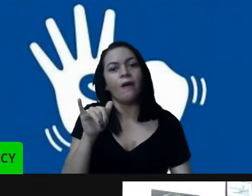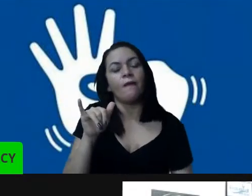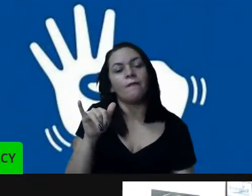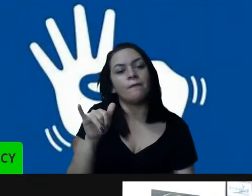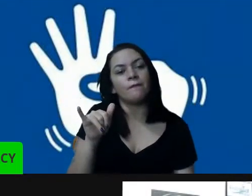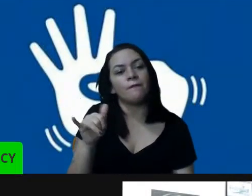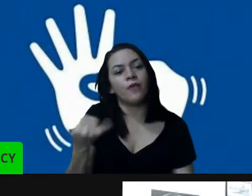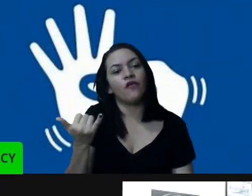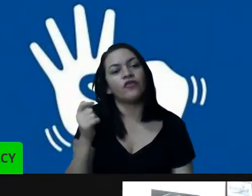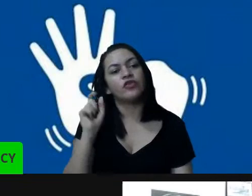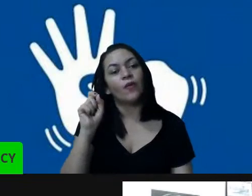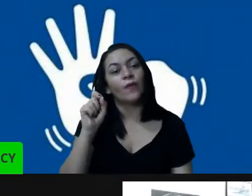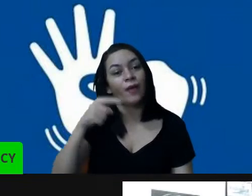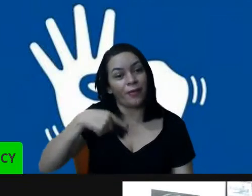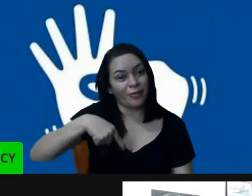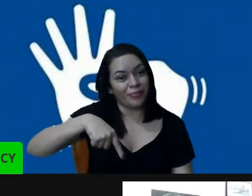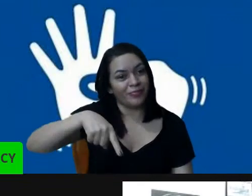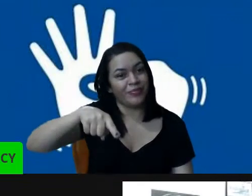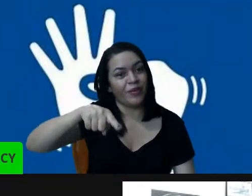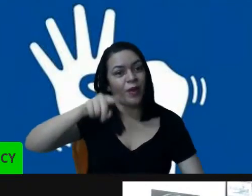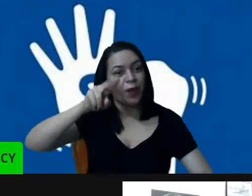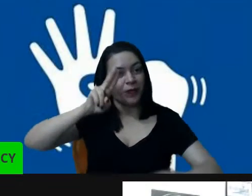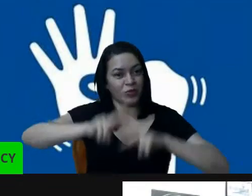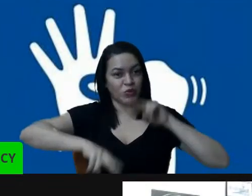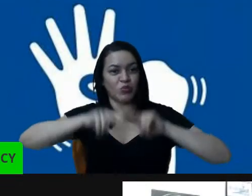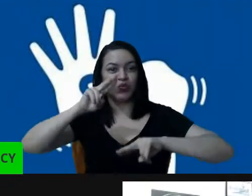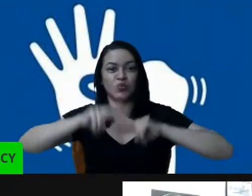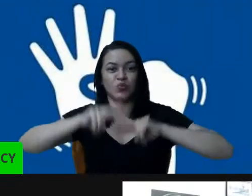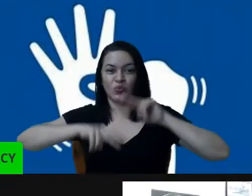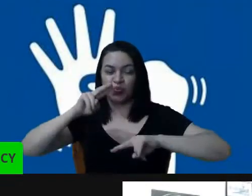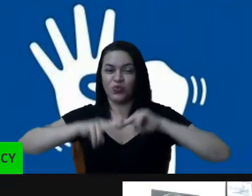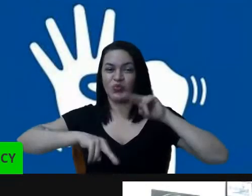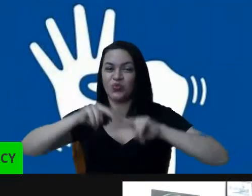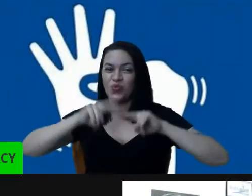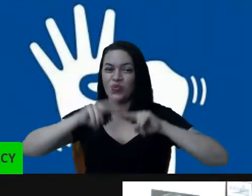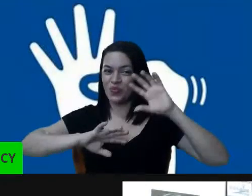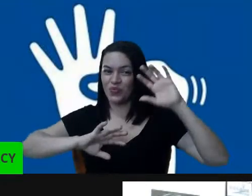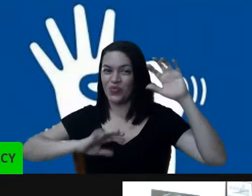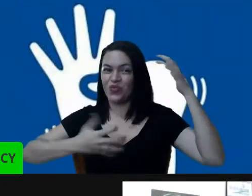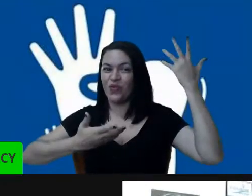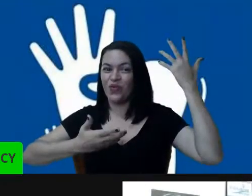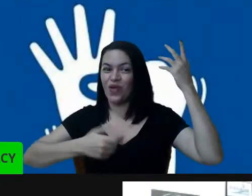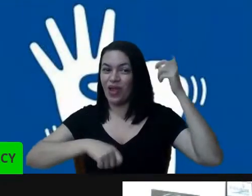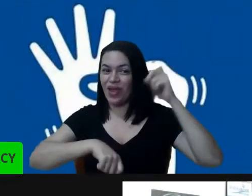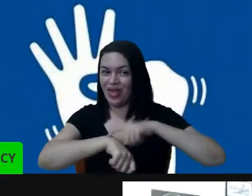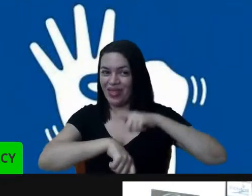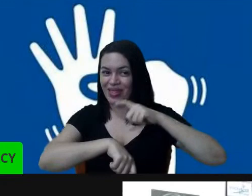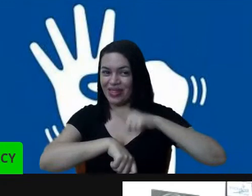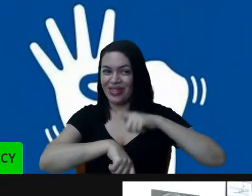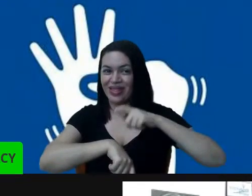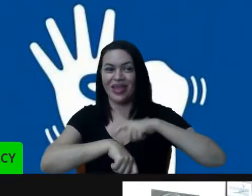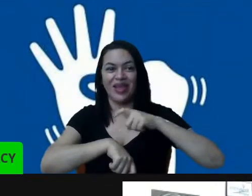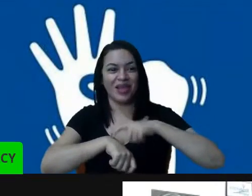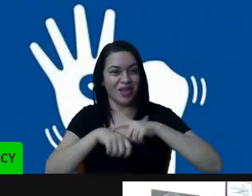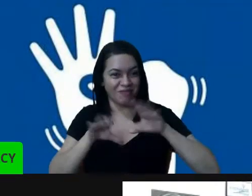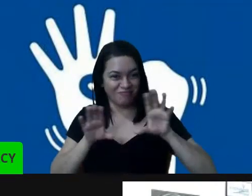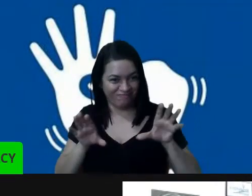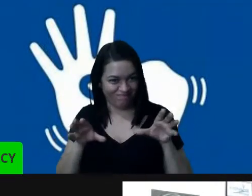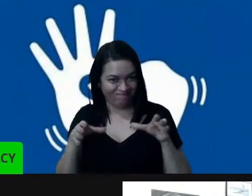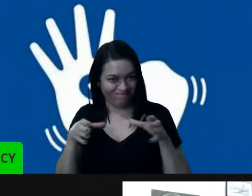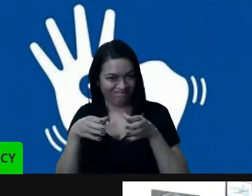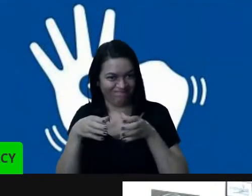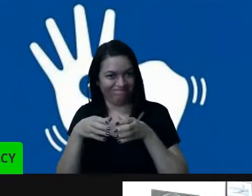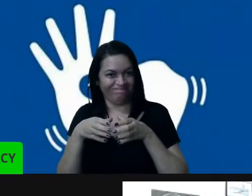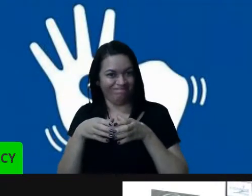temos o São João, né, Carlivan? Pois E é. é tempo de guarnecer em casa. Eu acho que a gente precisa